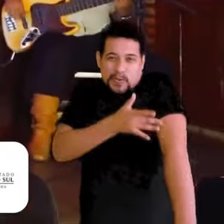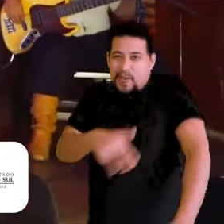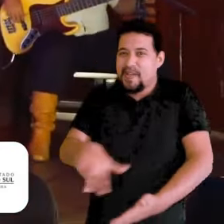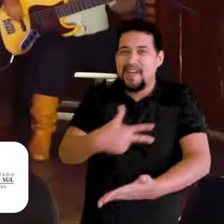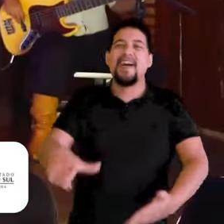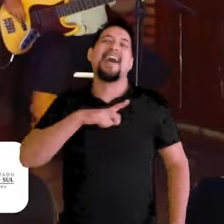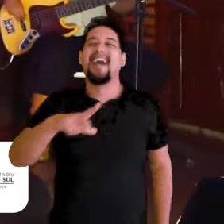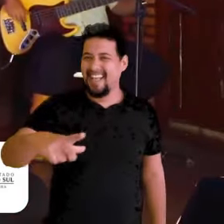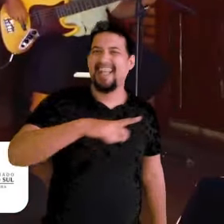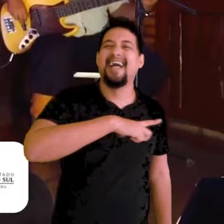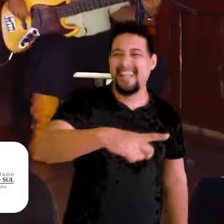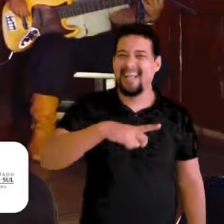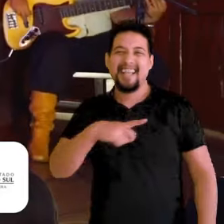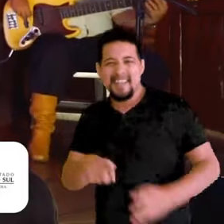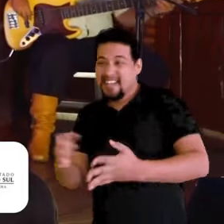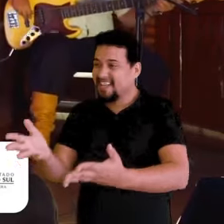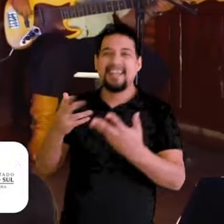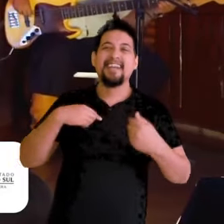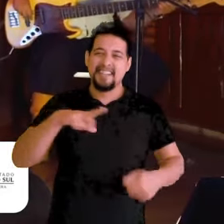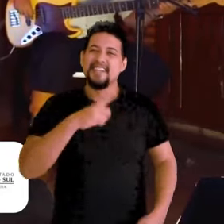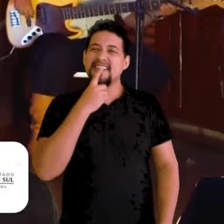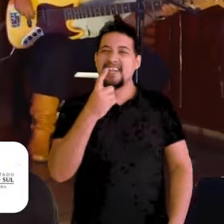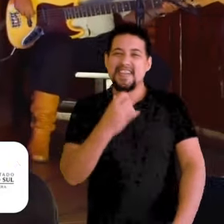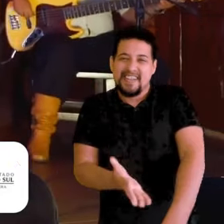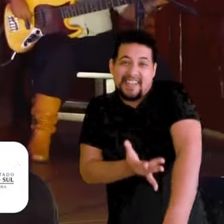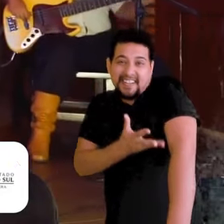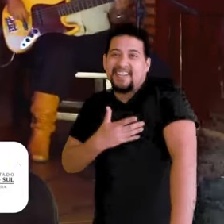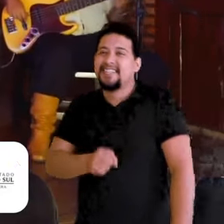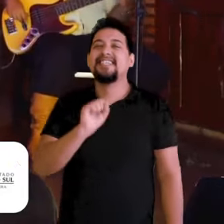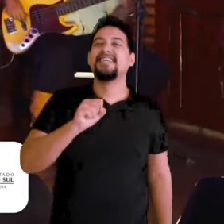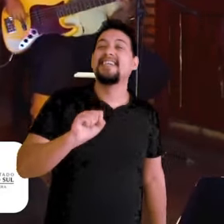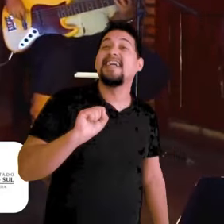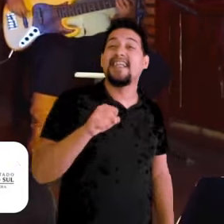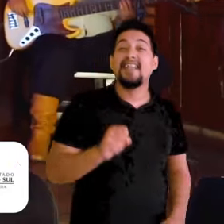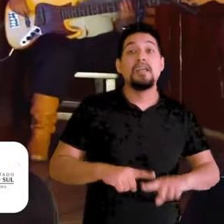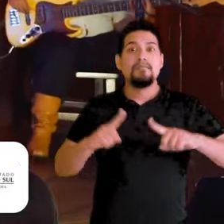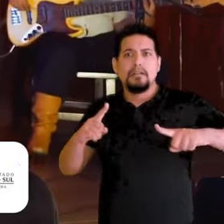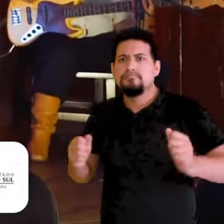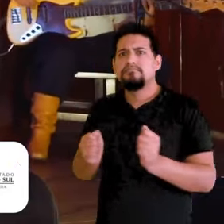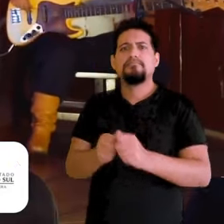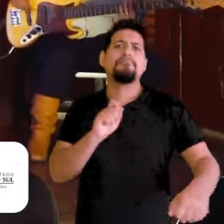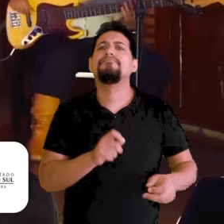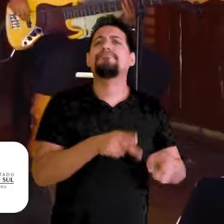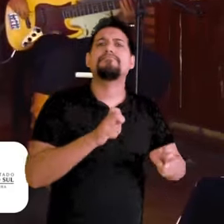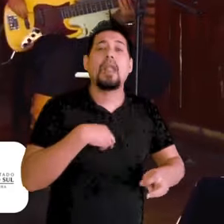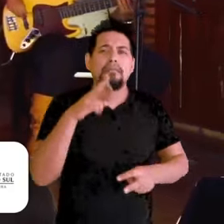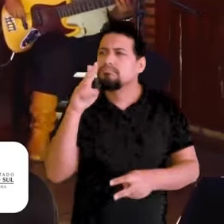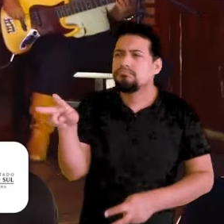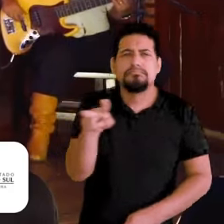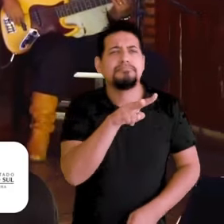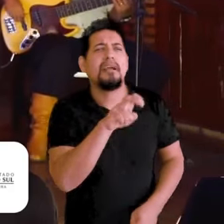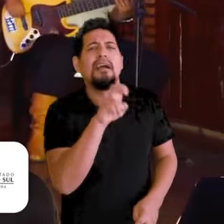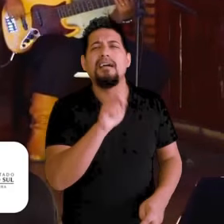nas veias, tem fama de caborteiro. Eu tenho sangue nas veias, só temos junto peleando pra